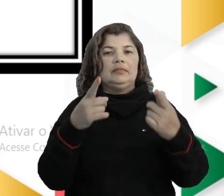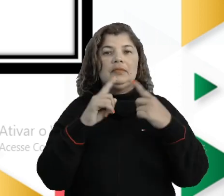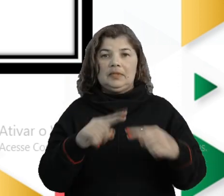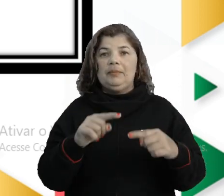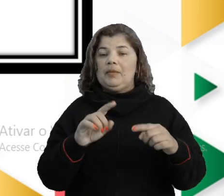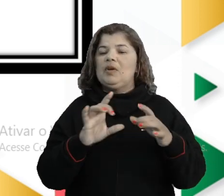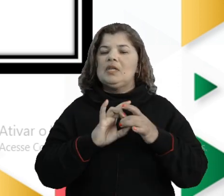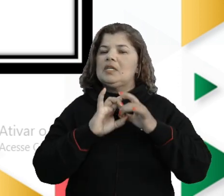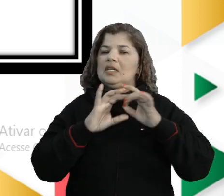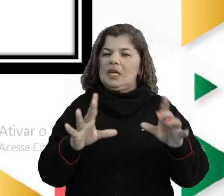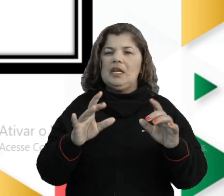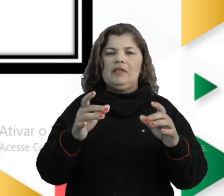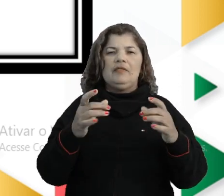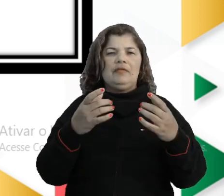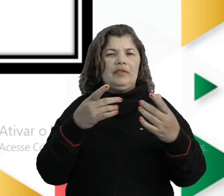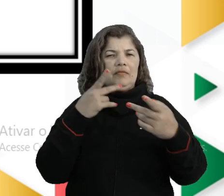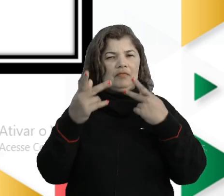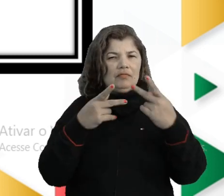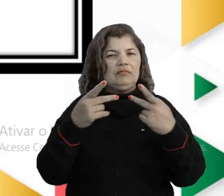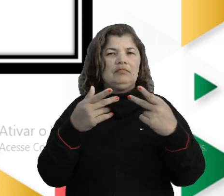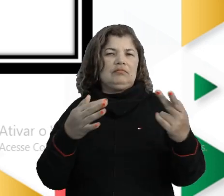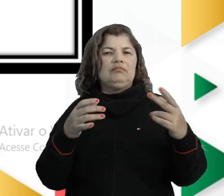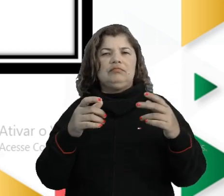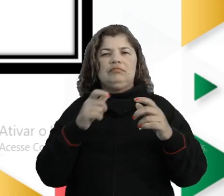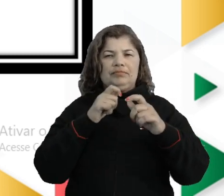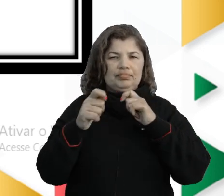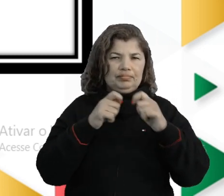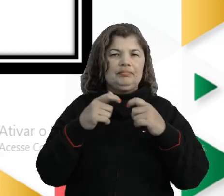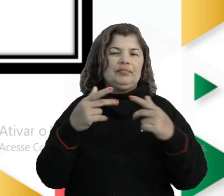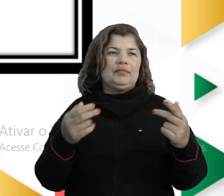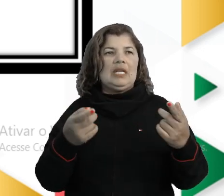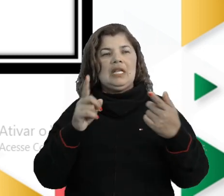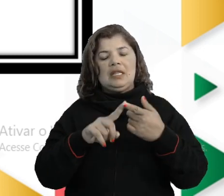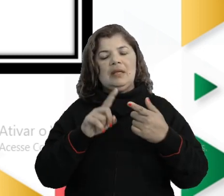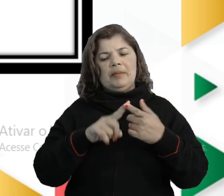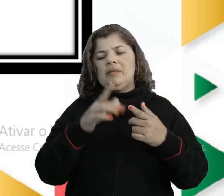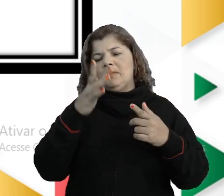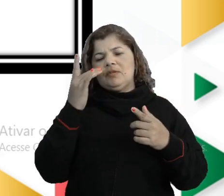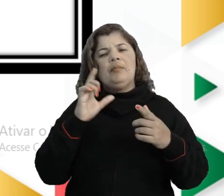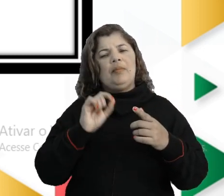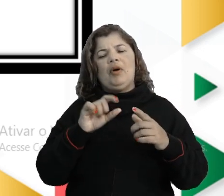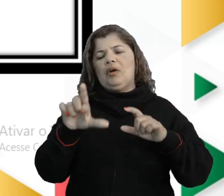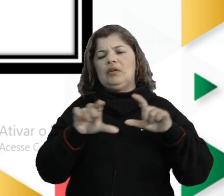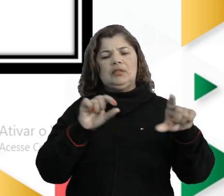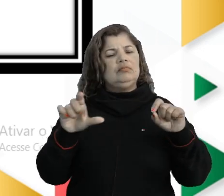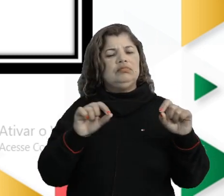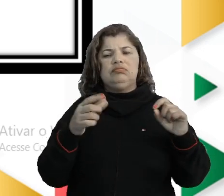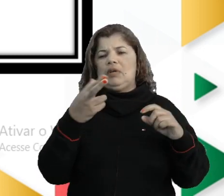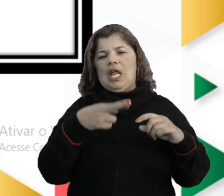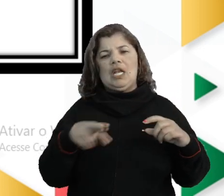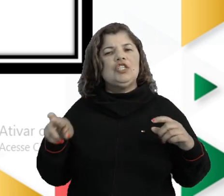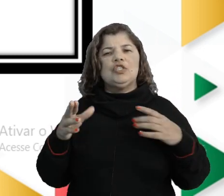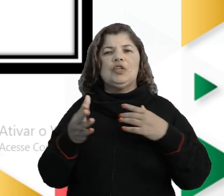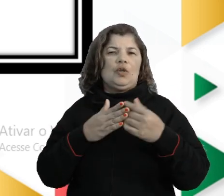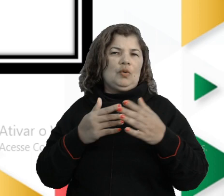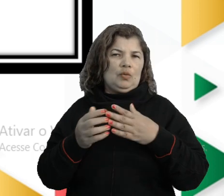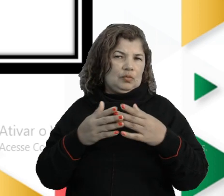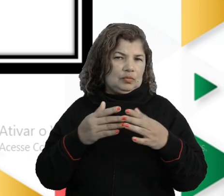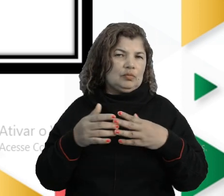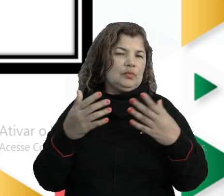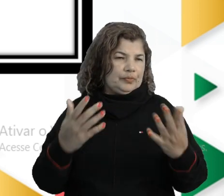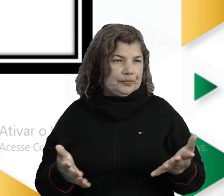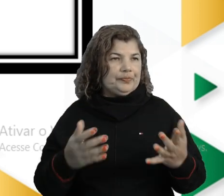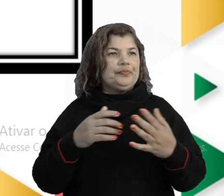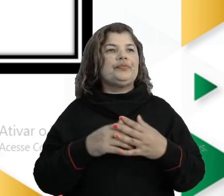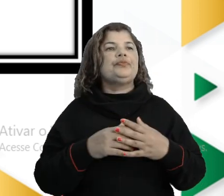de expressão e a liberdade de credo. As pessoas podiam cultuar. Nesse momento em Pernambuco, existiam muitos judeus ou cristãos novos.